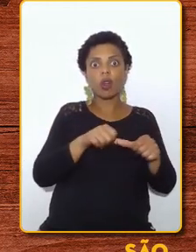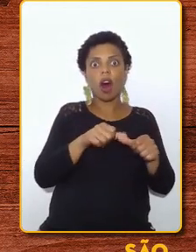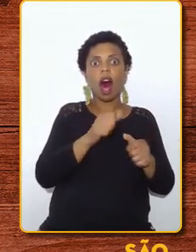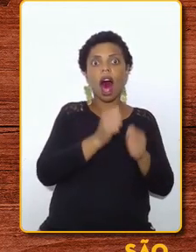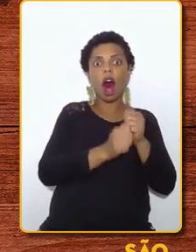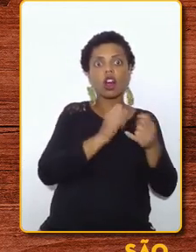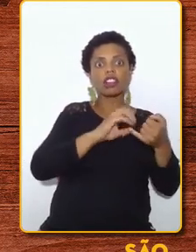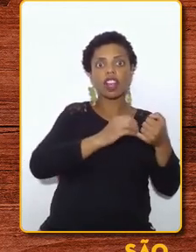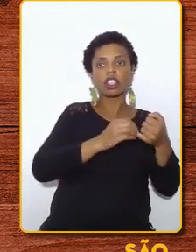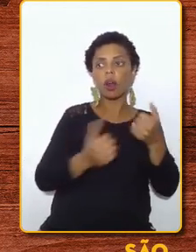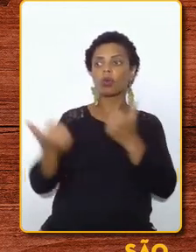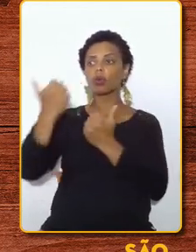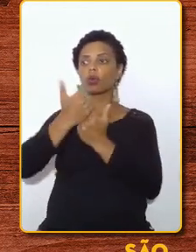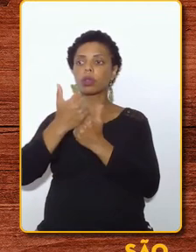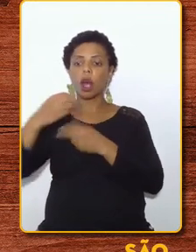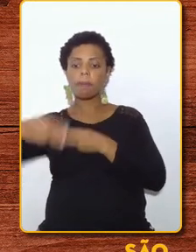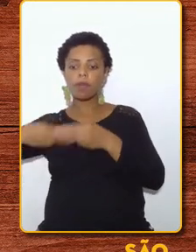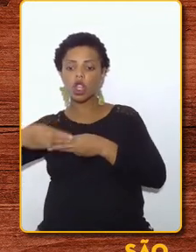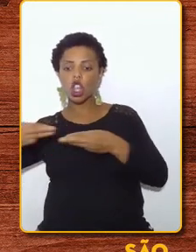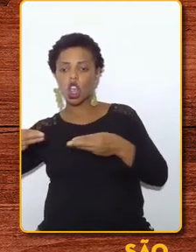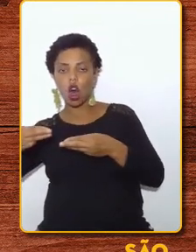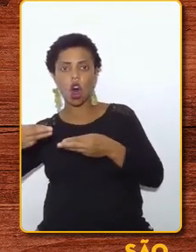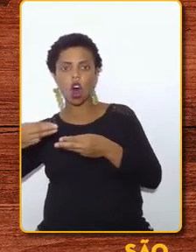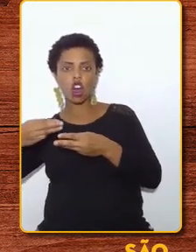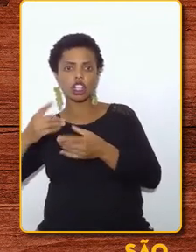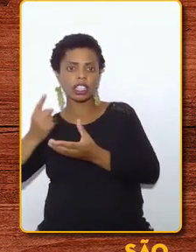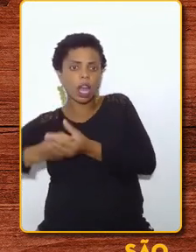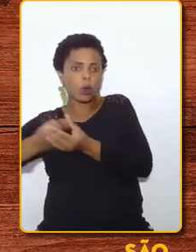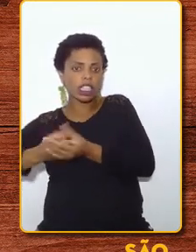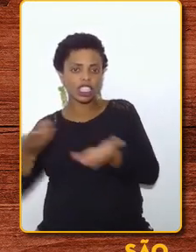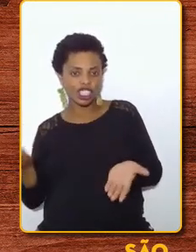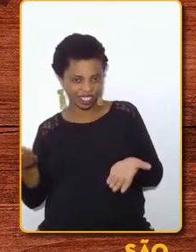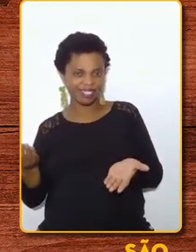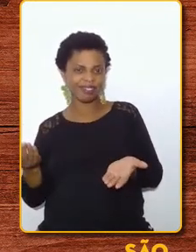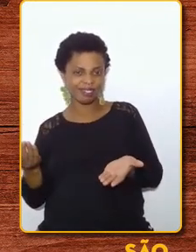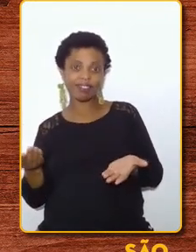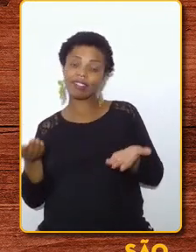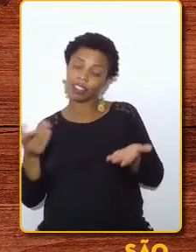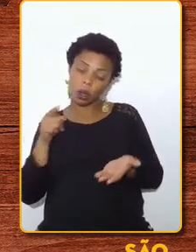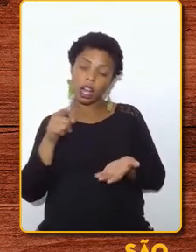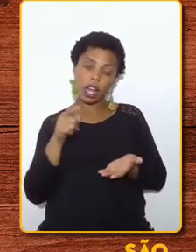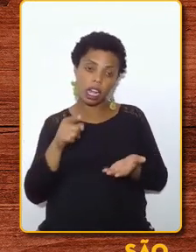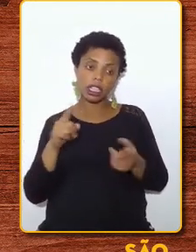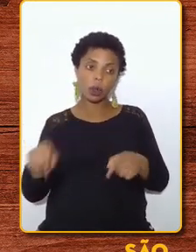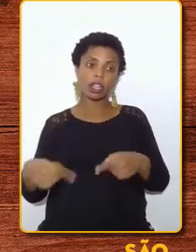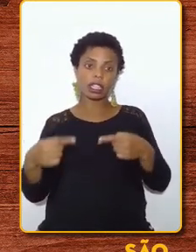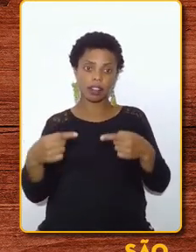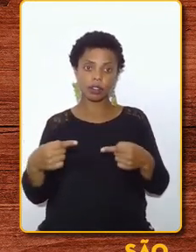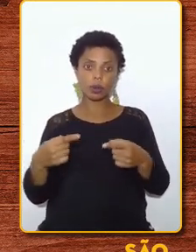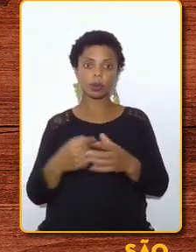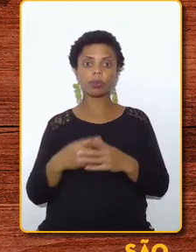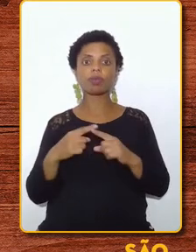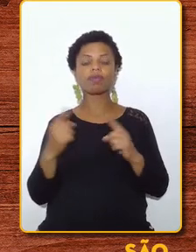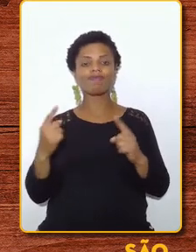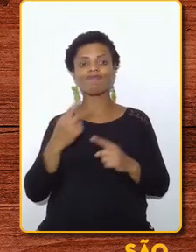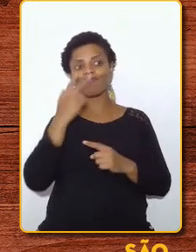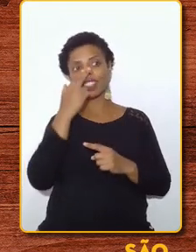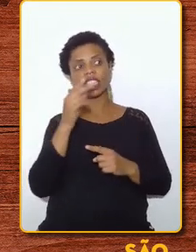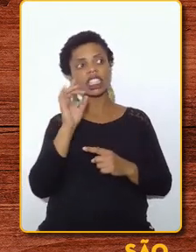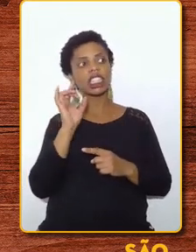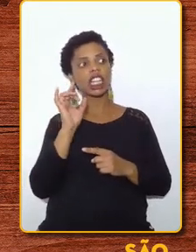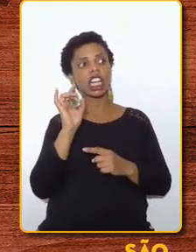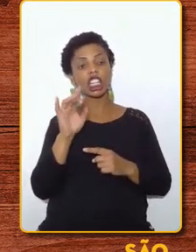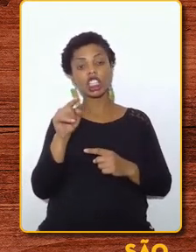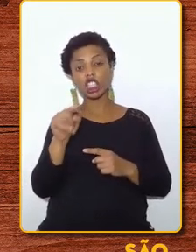Então, acho que esse é um grande desafio. E aí, eu acho que, para além dessa agenda